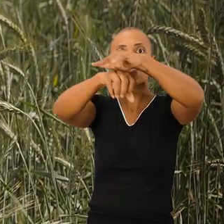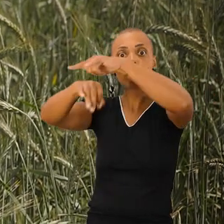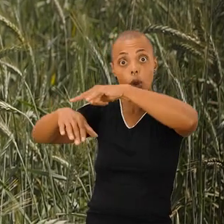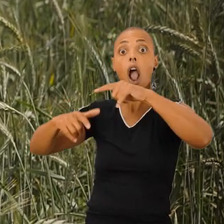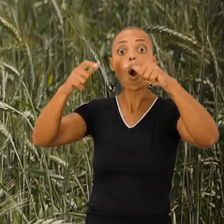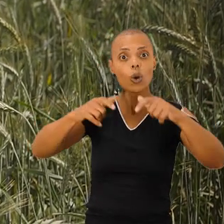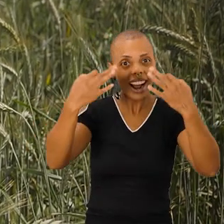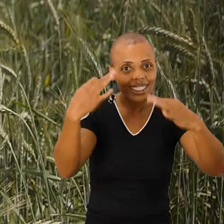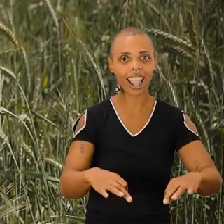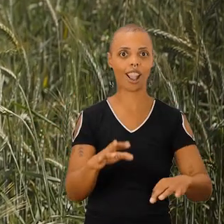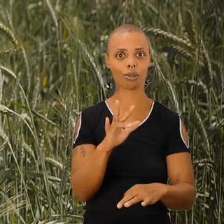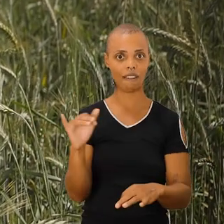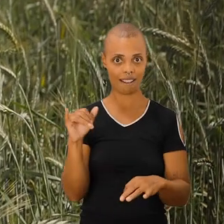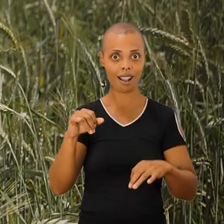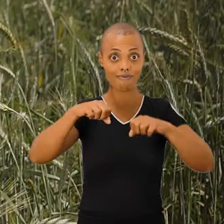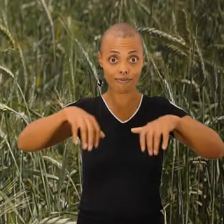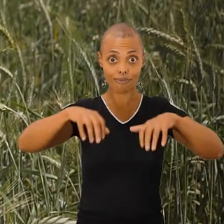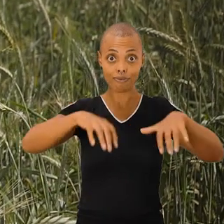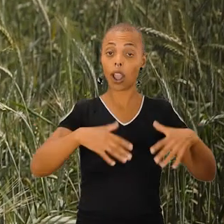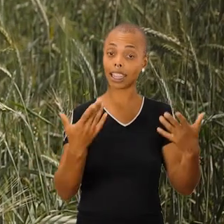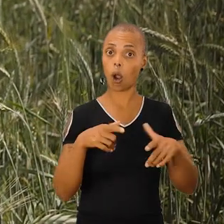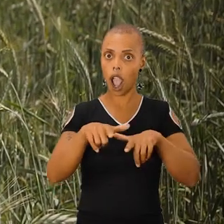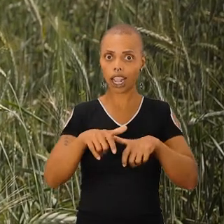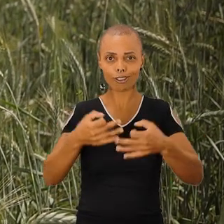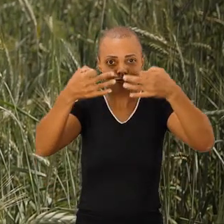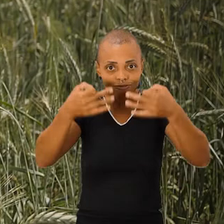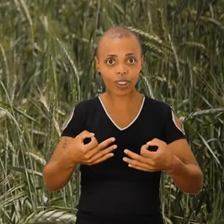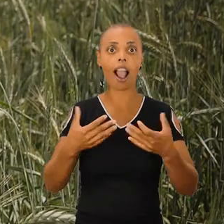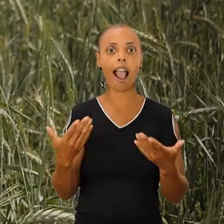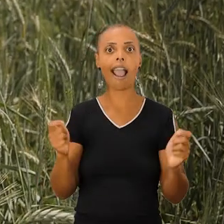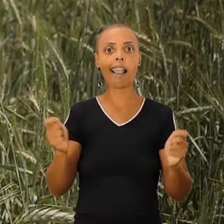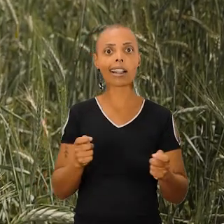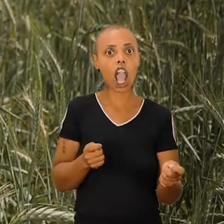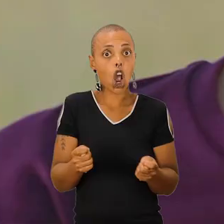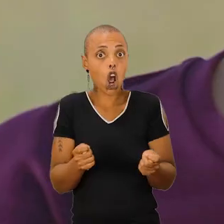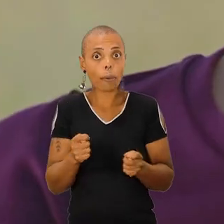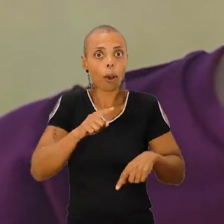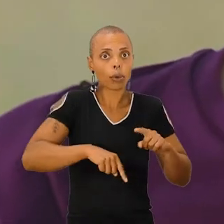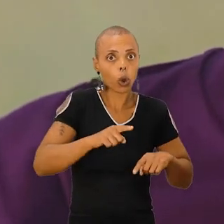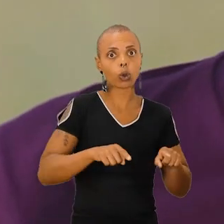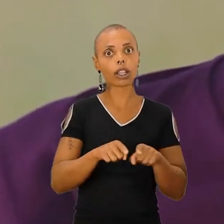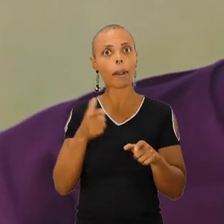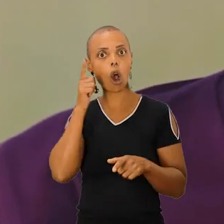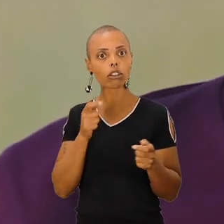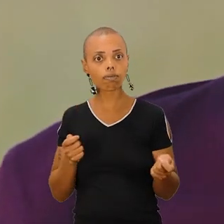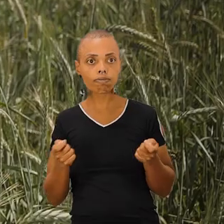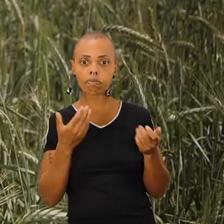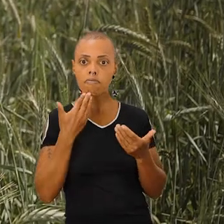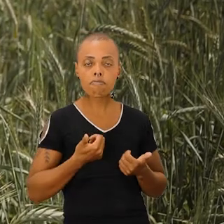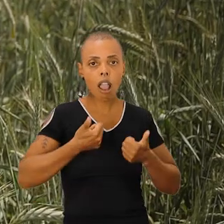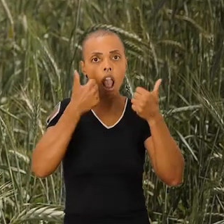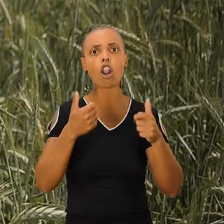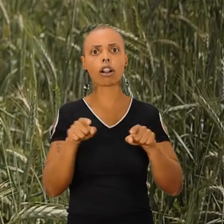tá? Exatamente onde precisa. Então, é uma agricultura de precisão. Com isso, você tem economia de produto, você tem muito mais assertividade no controle.